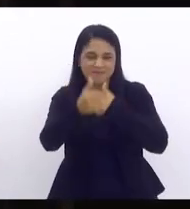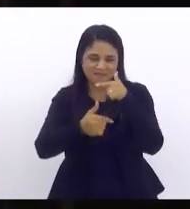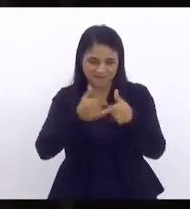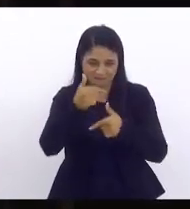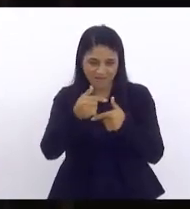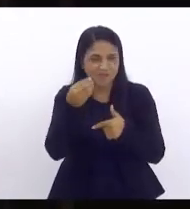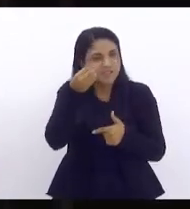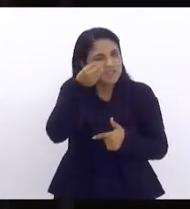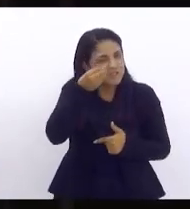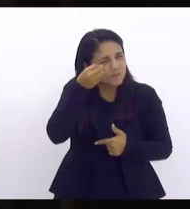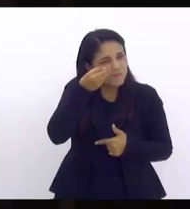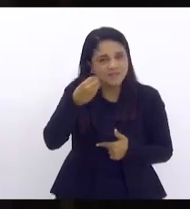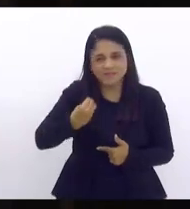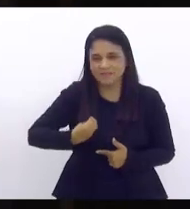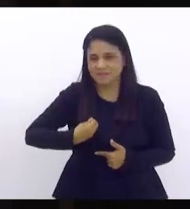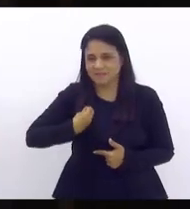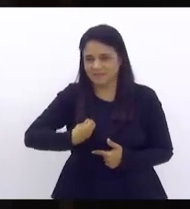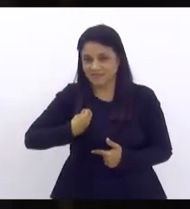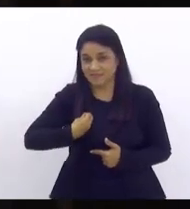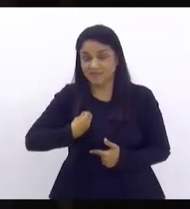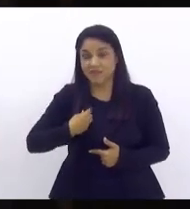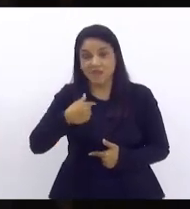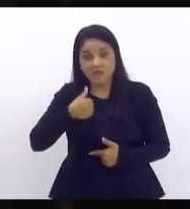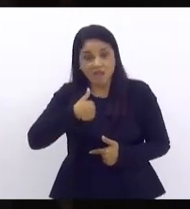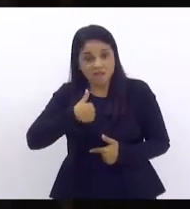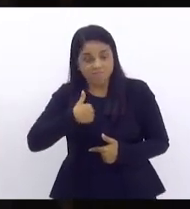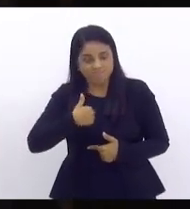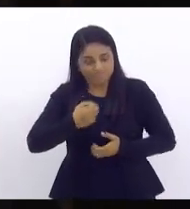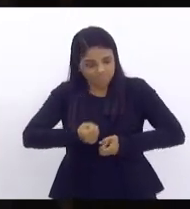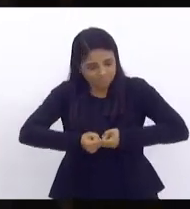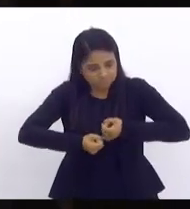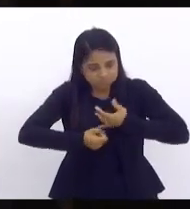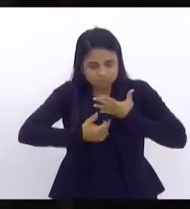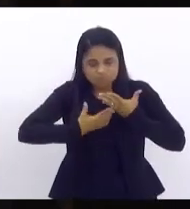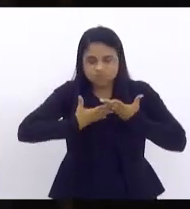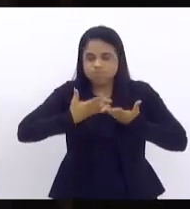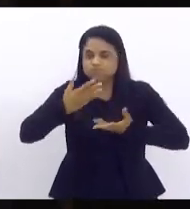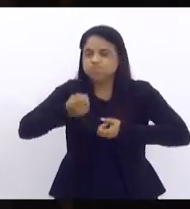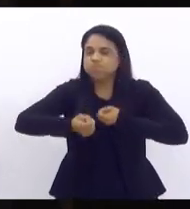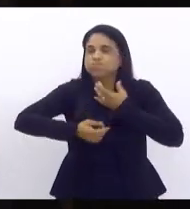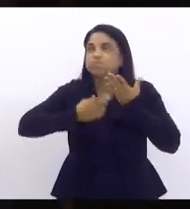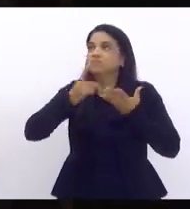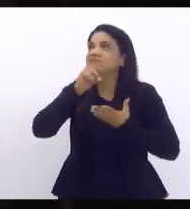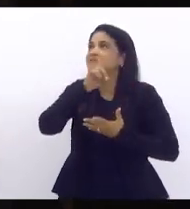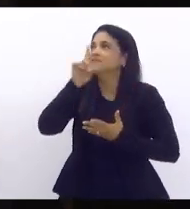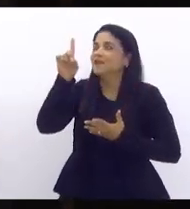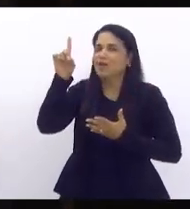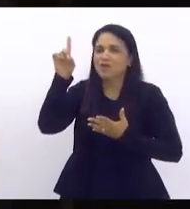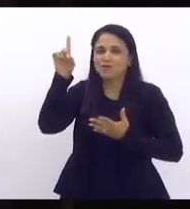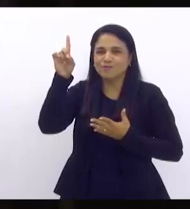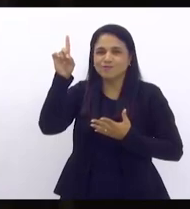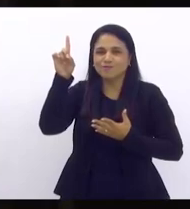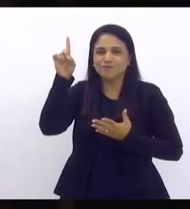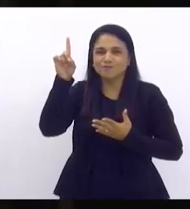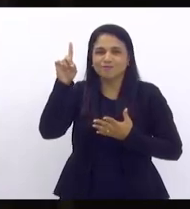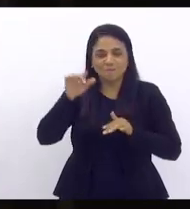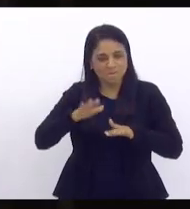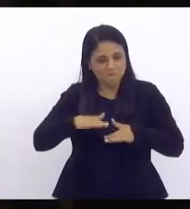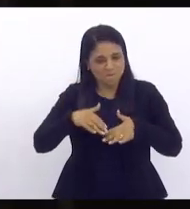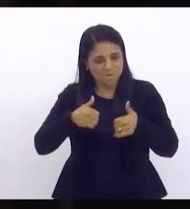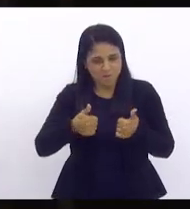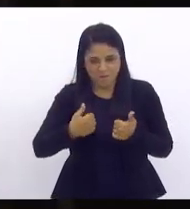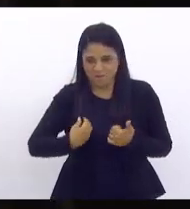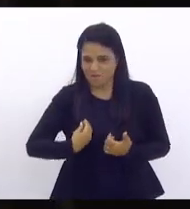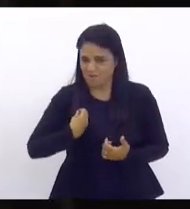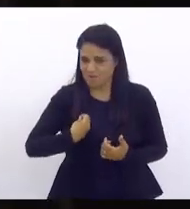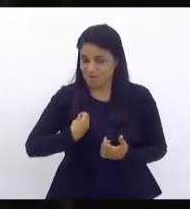essa experiência. E eu saí cheio de Deus, cheia de Deus na minha vida. E agora eu estou orando